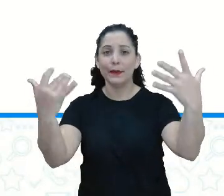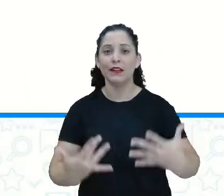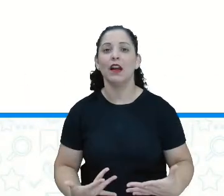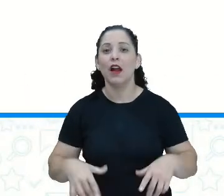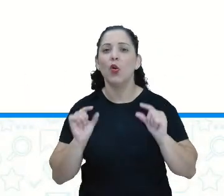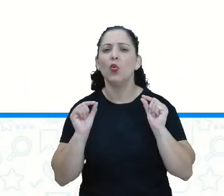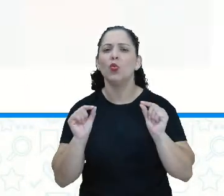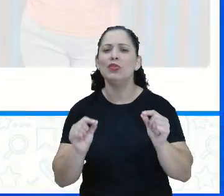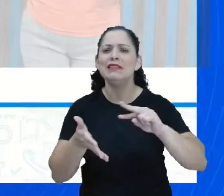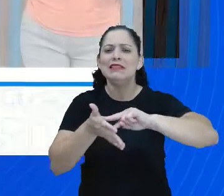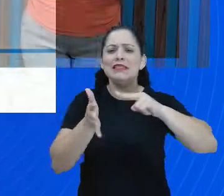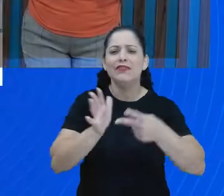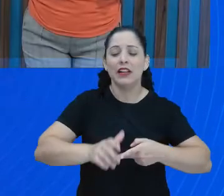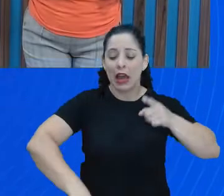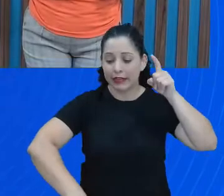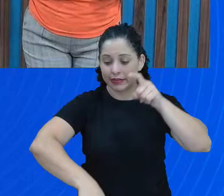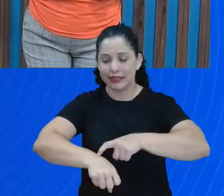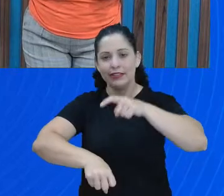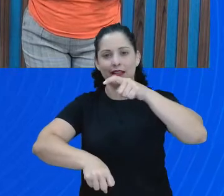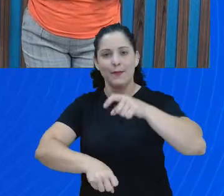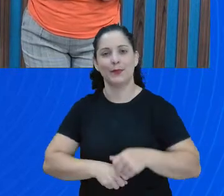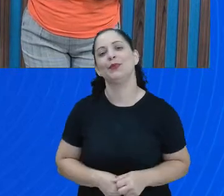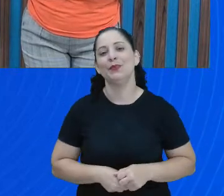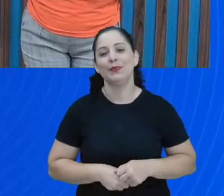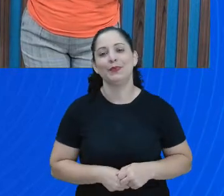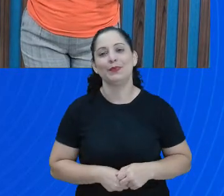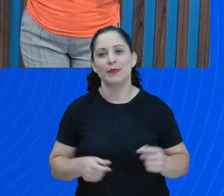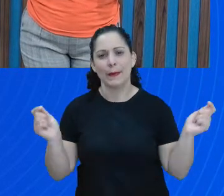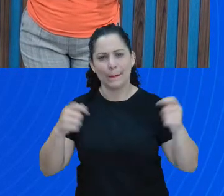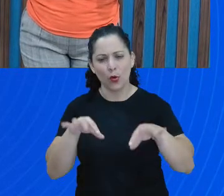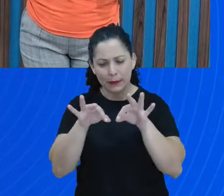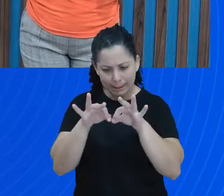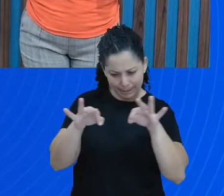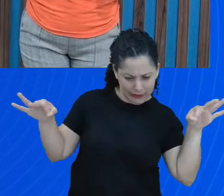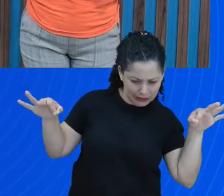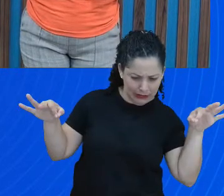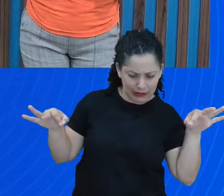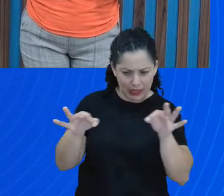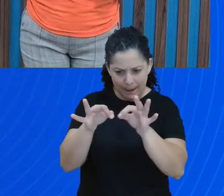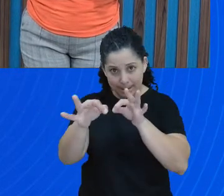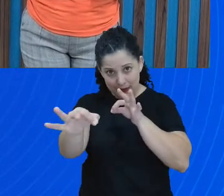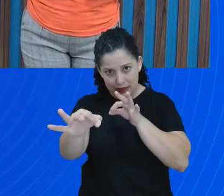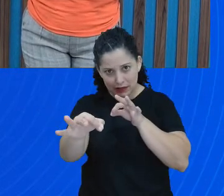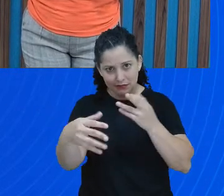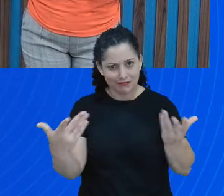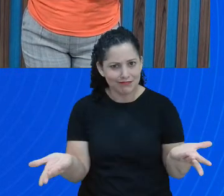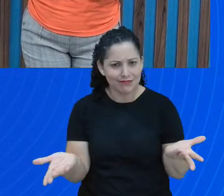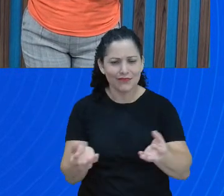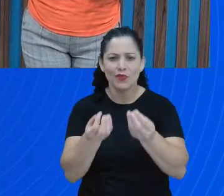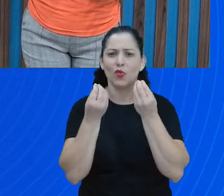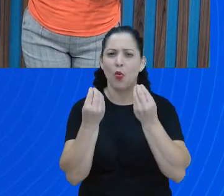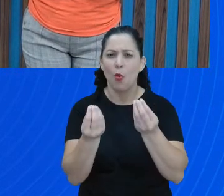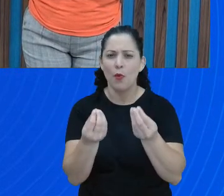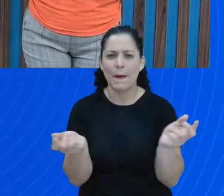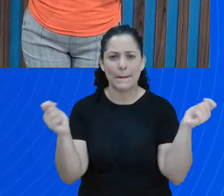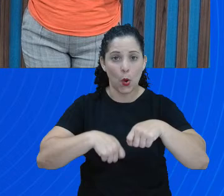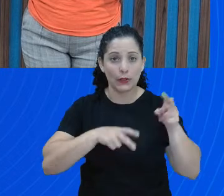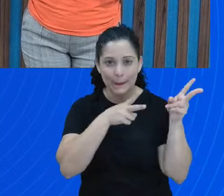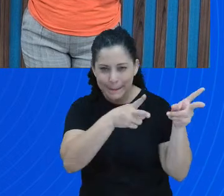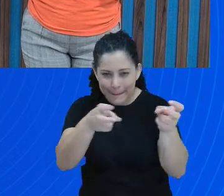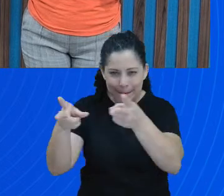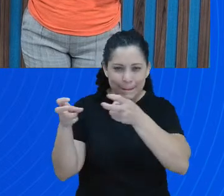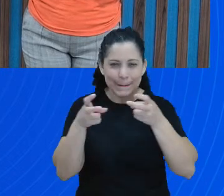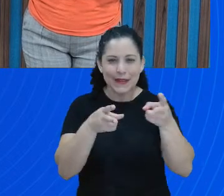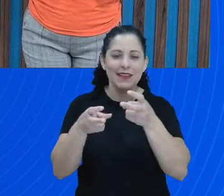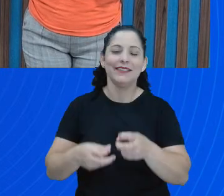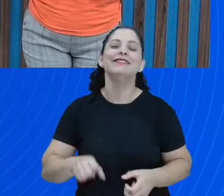que é o tempo, nós podemos medi-lo? Sim. Como? Já estudamos